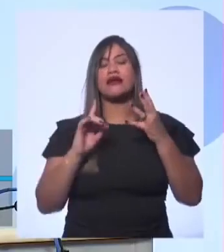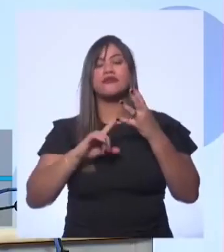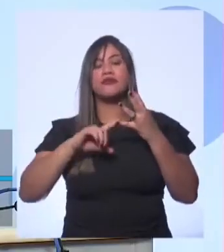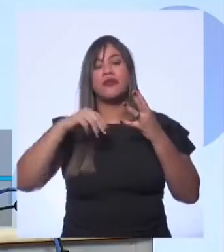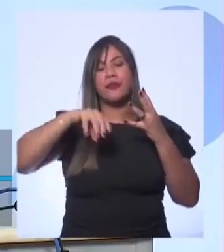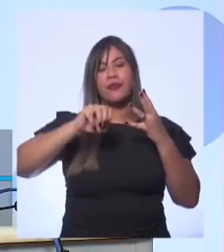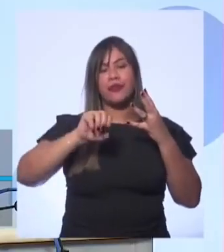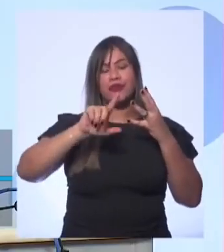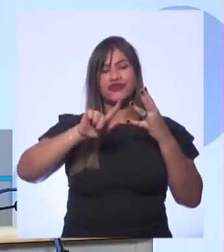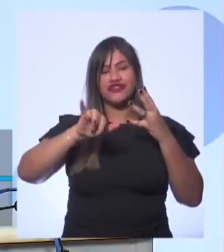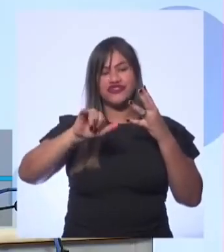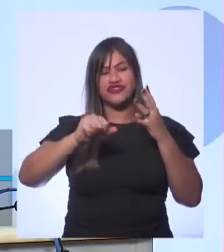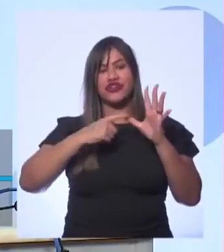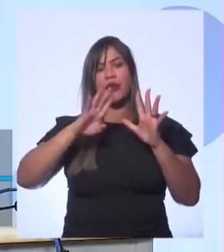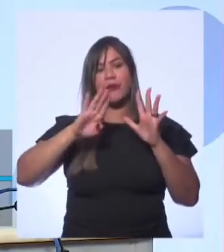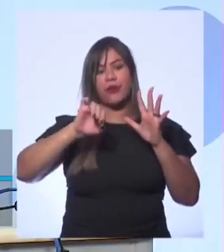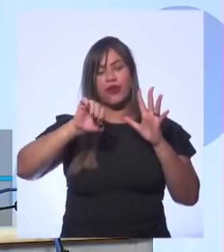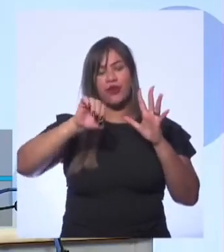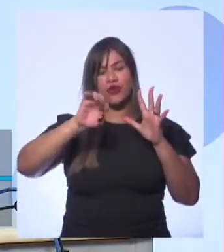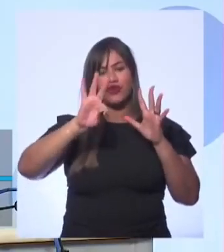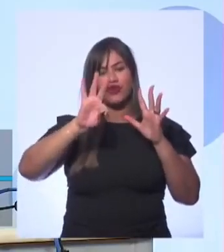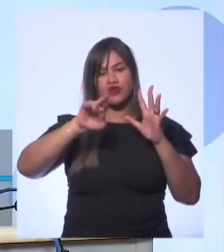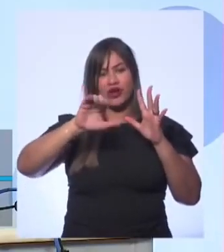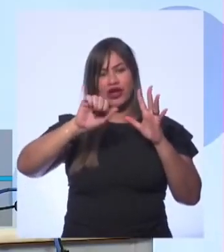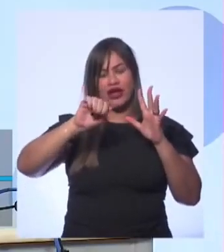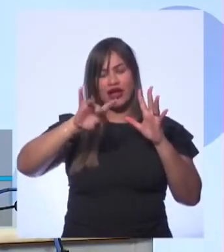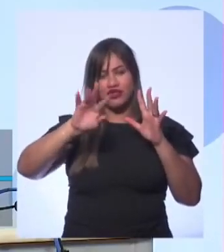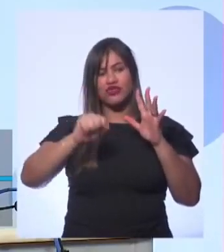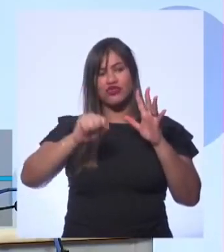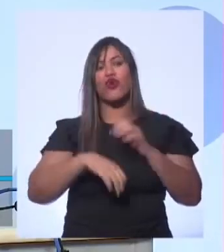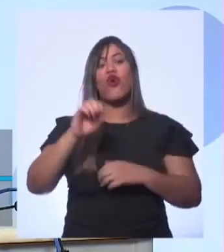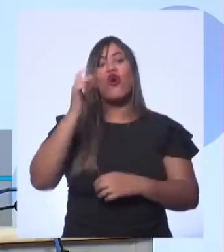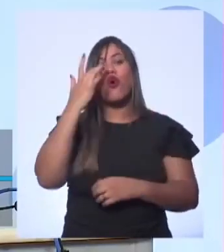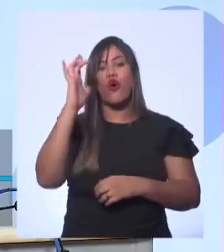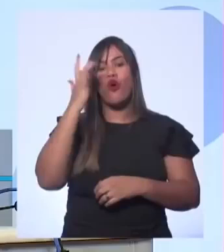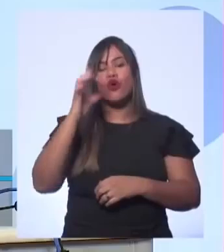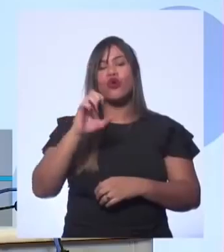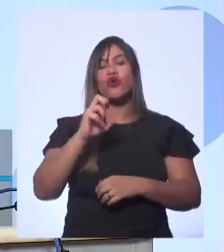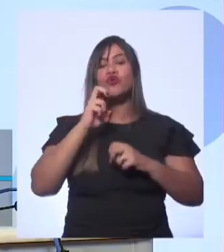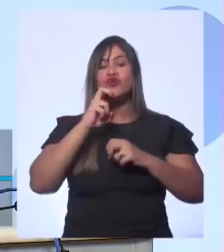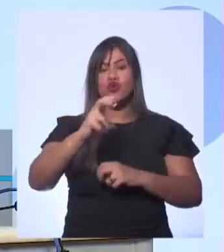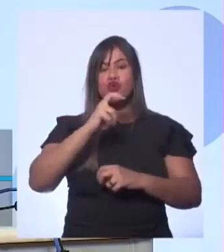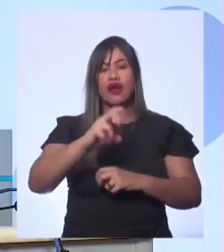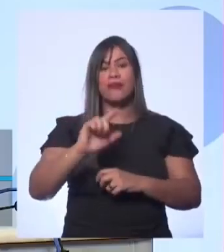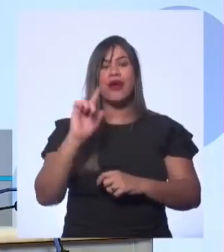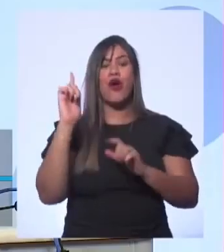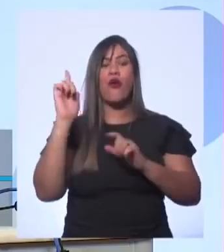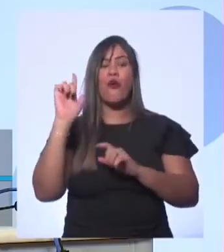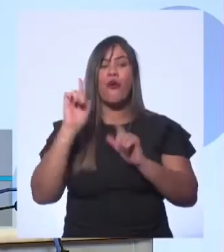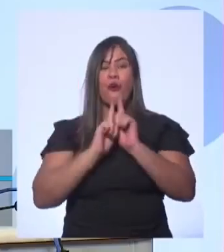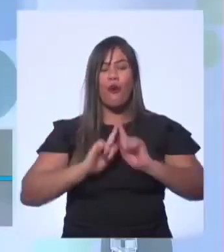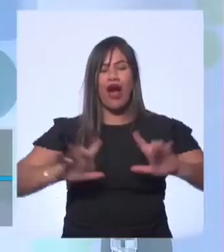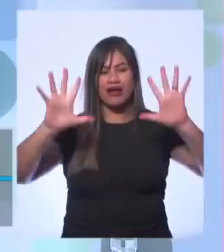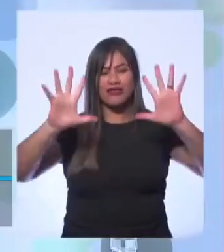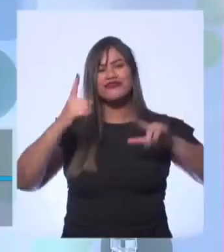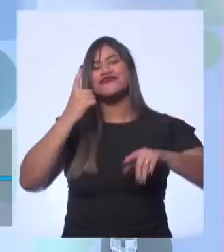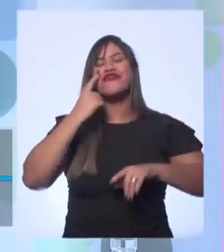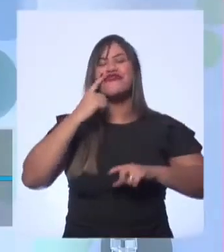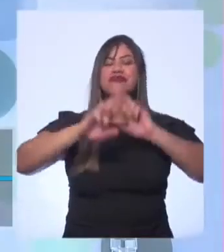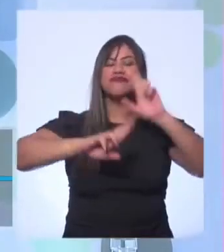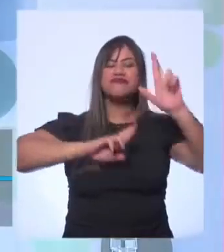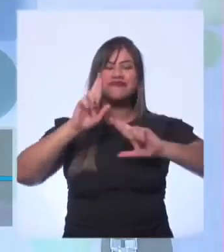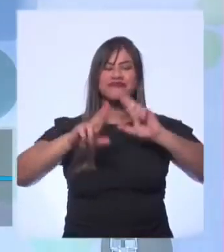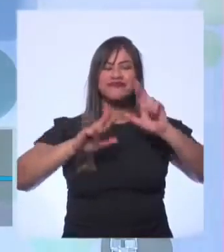Cruzes, Botucatu, Lorena, Ribeirão Pires, Ourinhos, Sorocaba e Guarulhos. Vamos conferir? Vamos sim, então venham